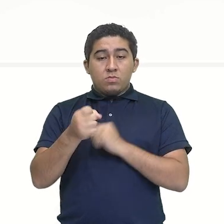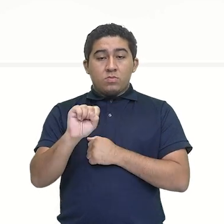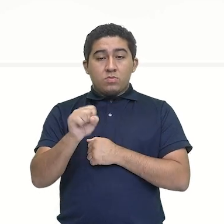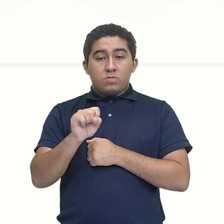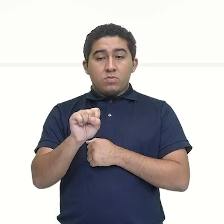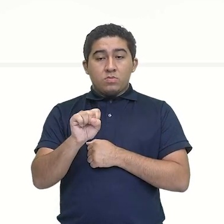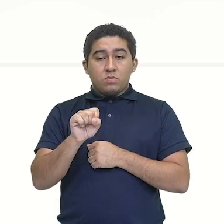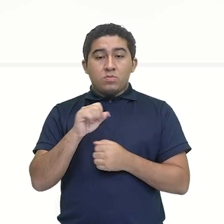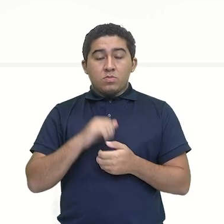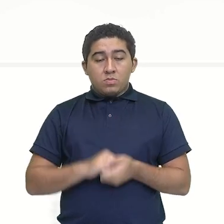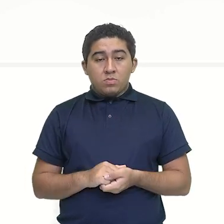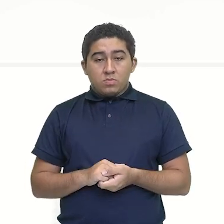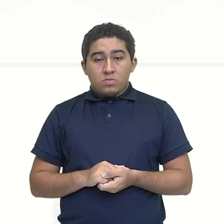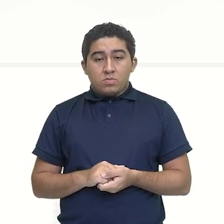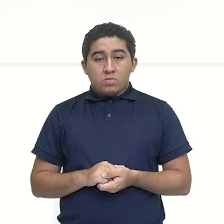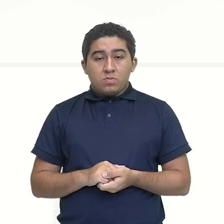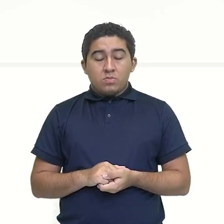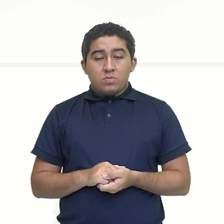8, não é?